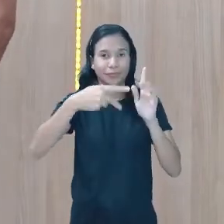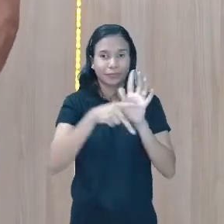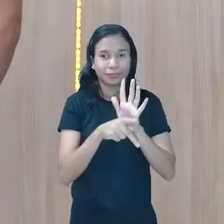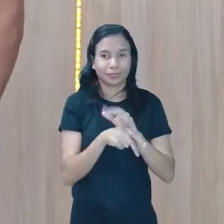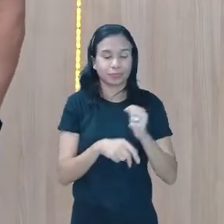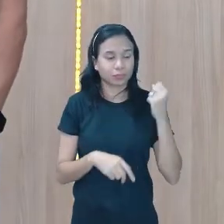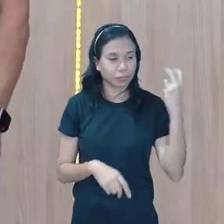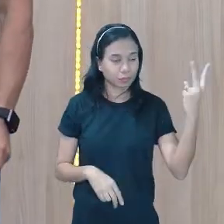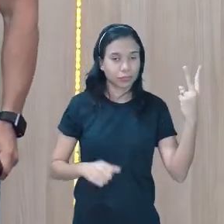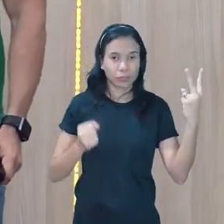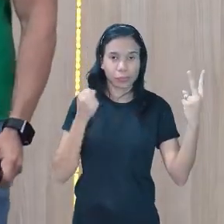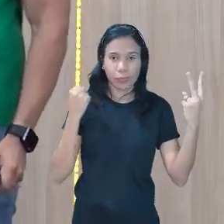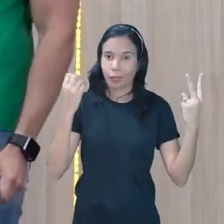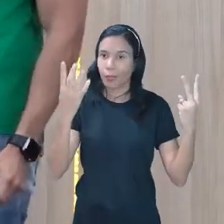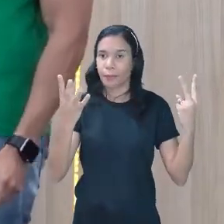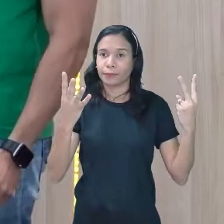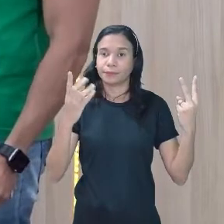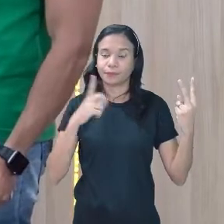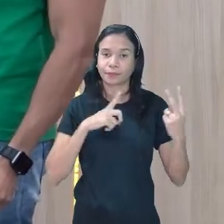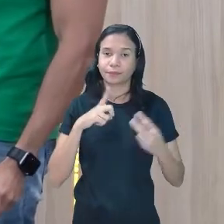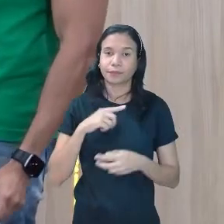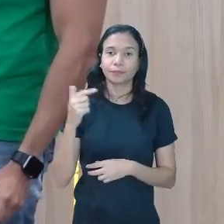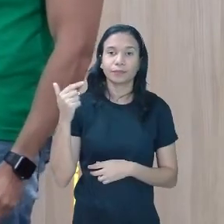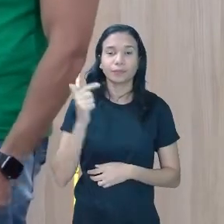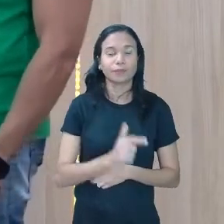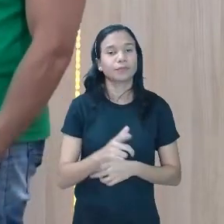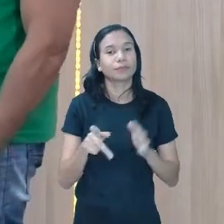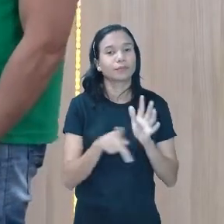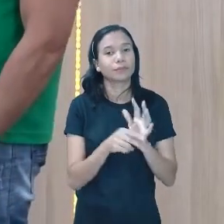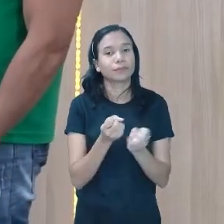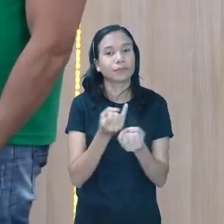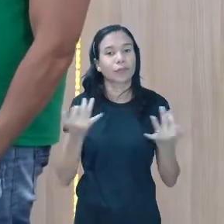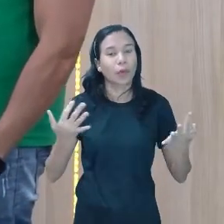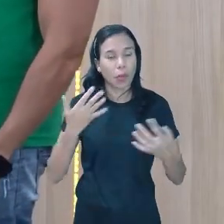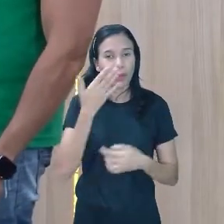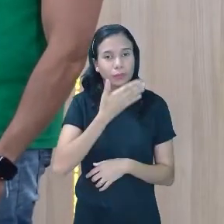vocês. Falei aqui da quantidade, né, de xícaras